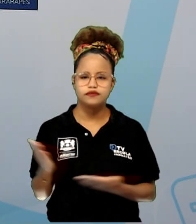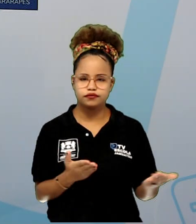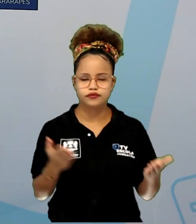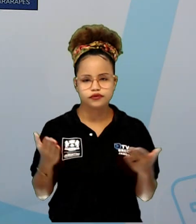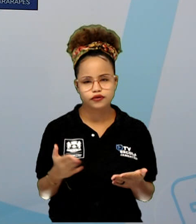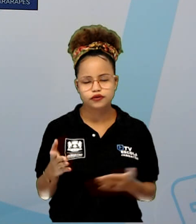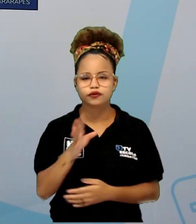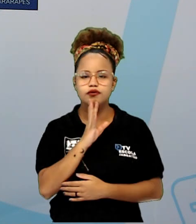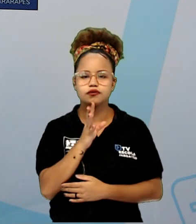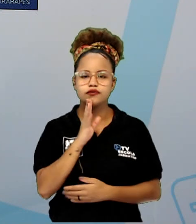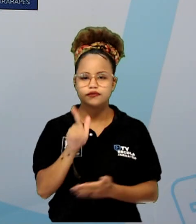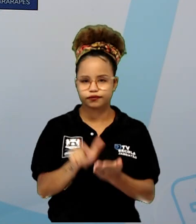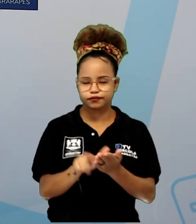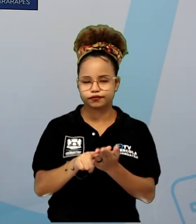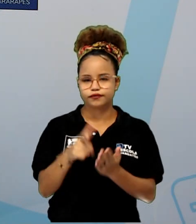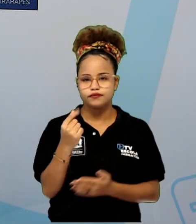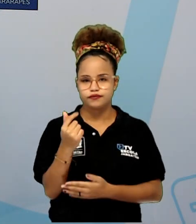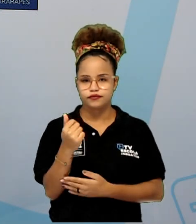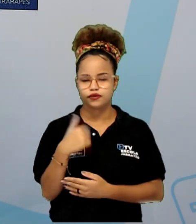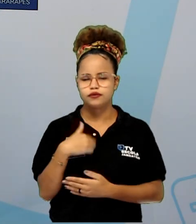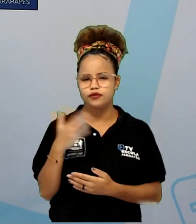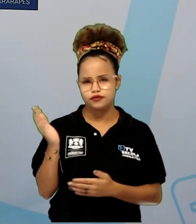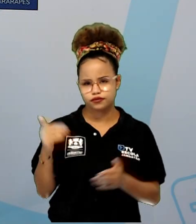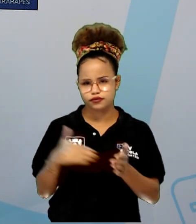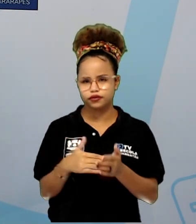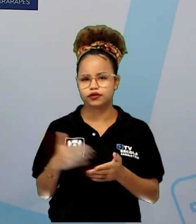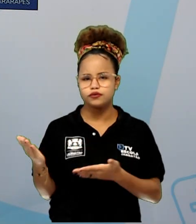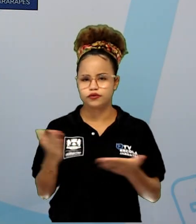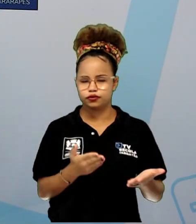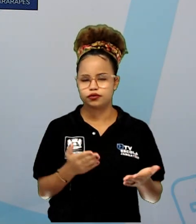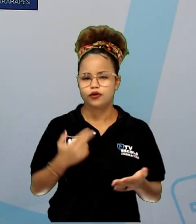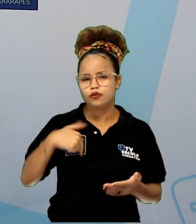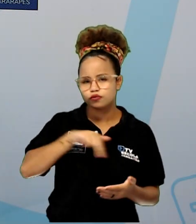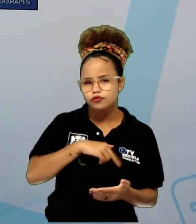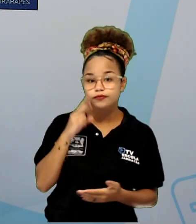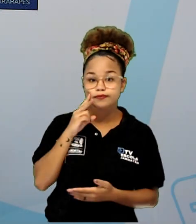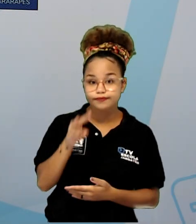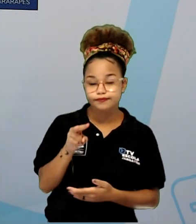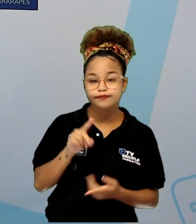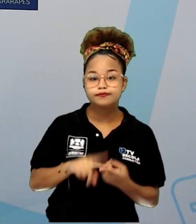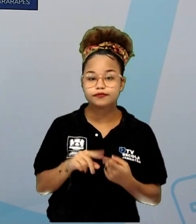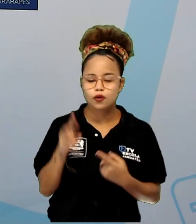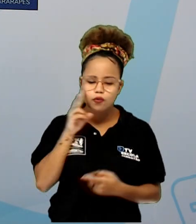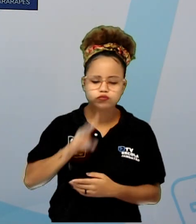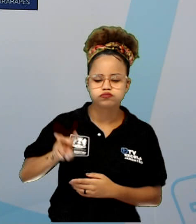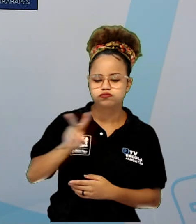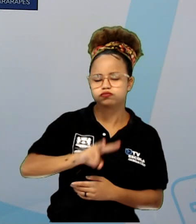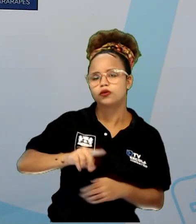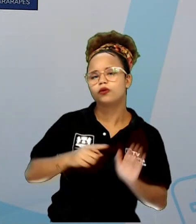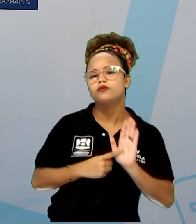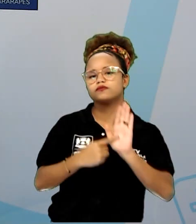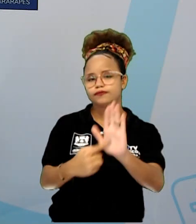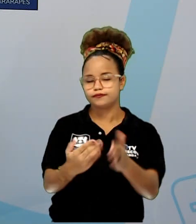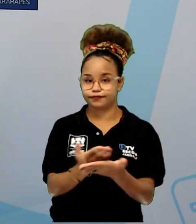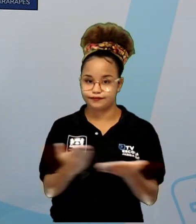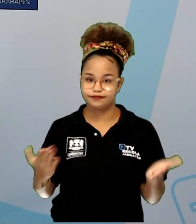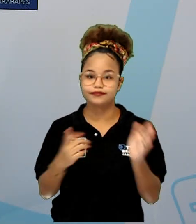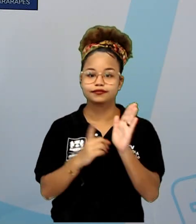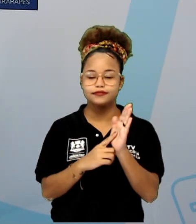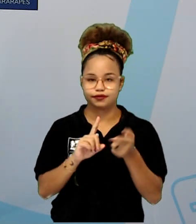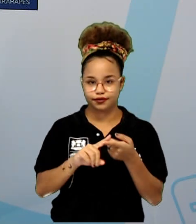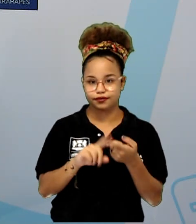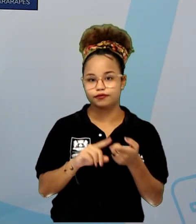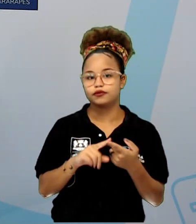as cédulas. Eu até trouxe aqui também, ó, para a gente visualizar, para eu mostrar para vocês também. Não ficar